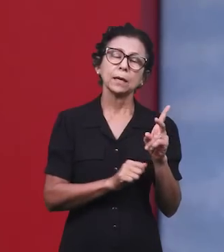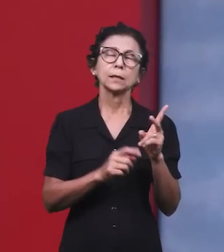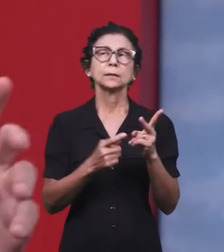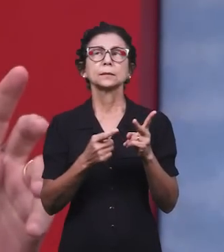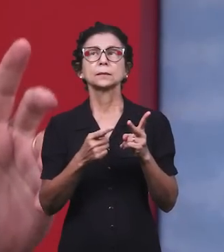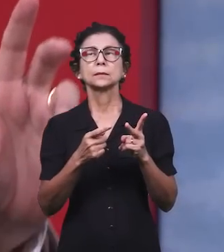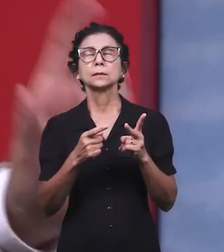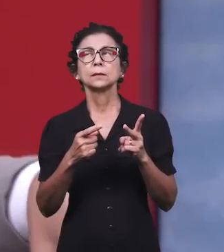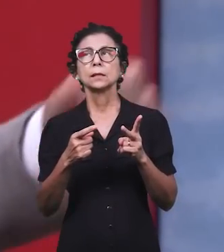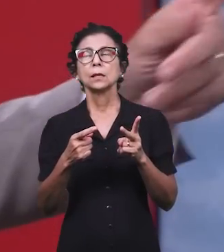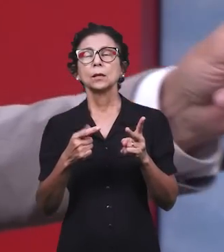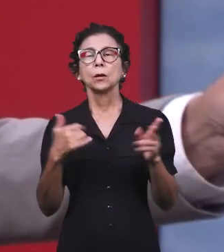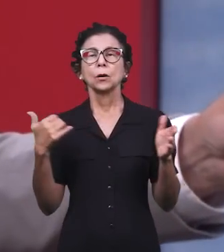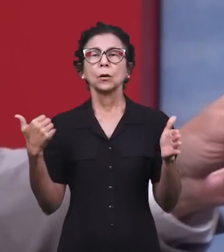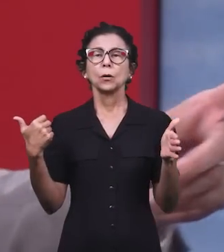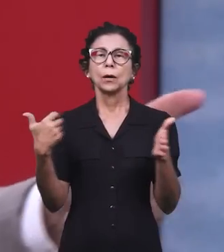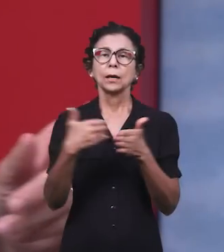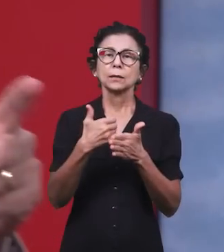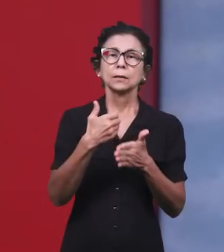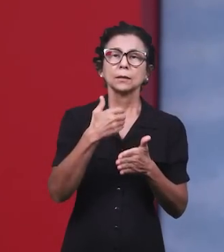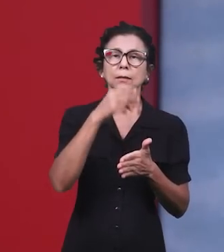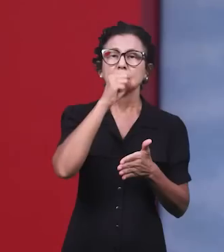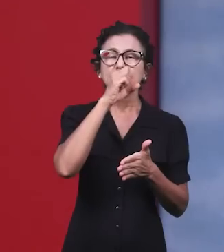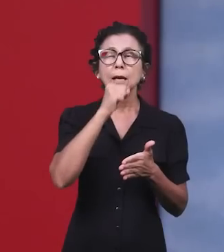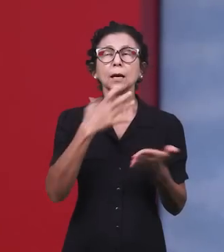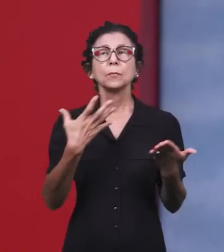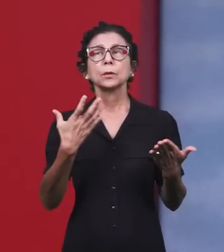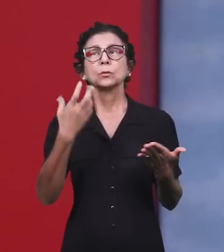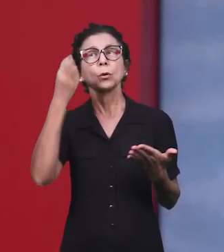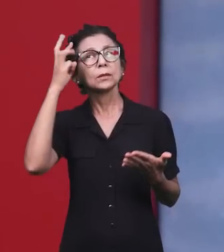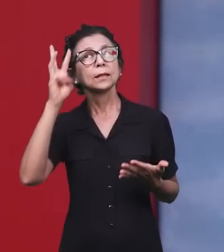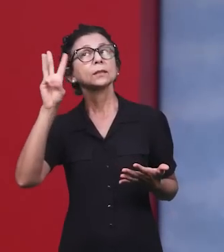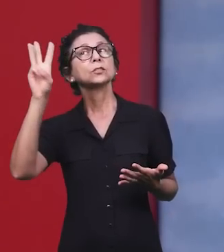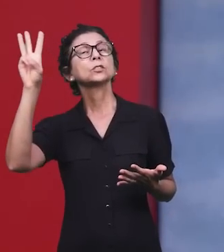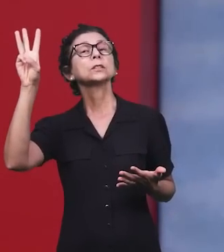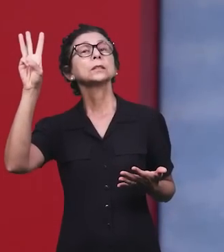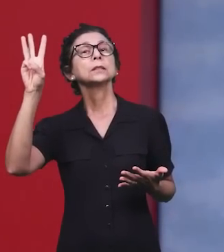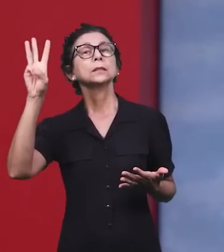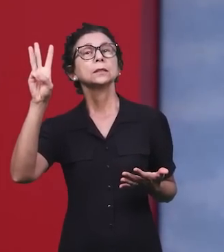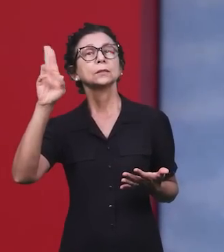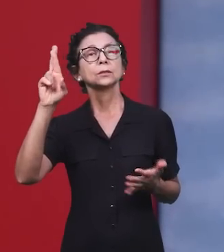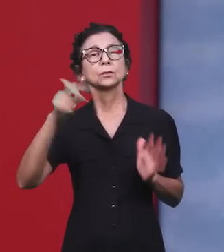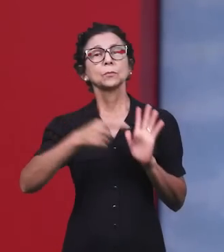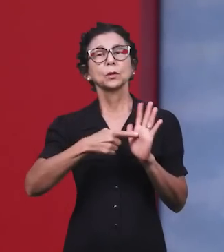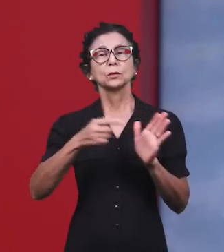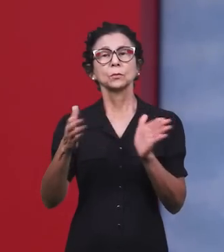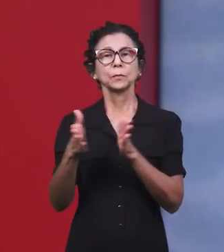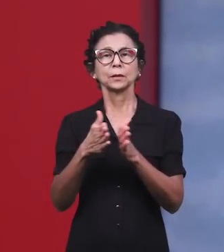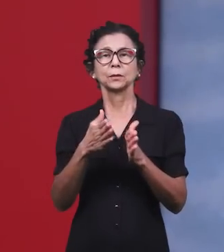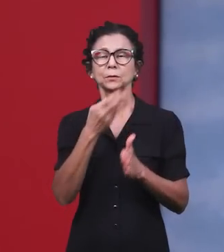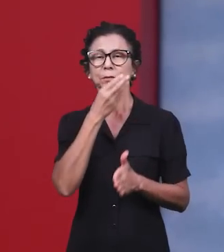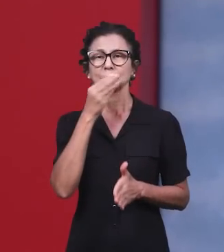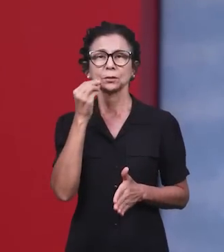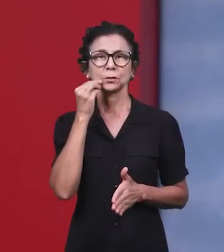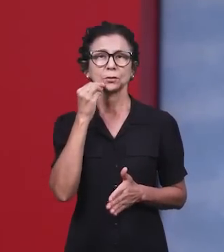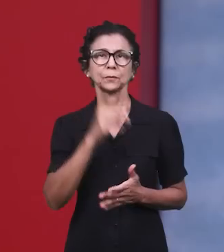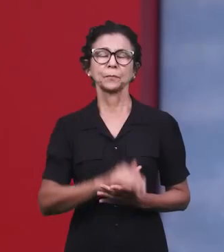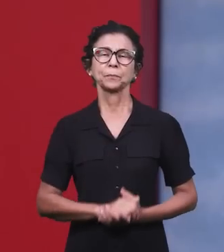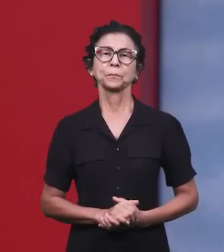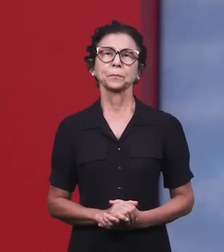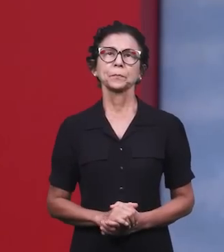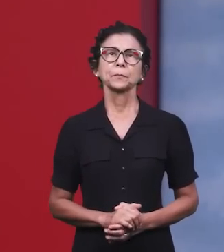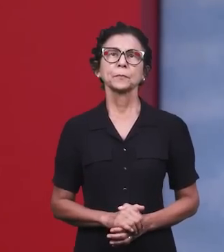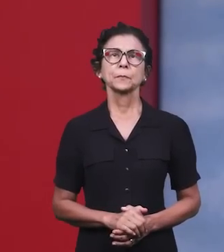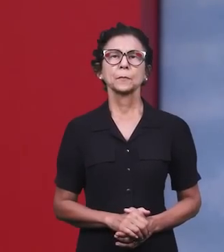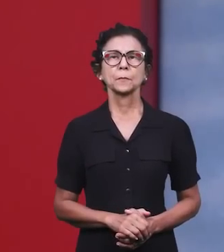você fala, e ao terceiro dia. Muitas vezes eu falo período do jejum também. Agora, lógico, você consultou,